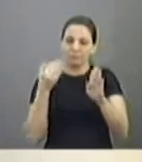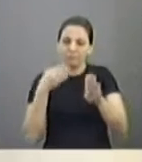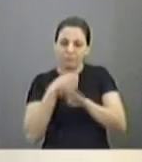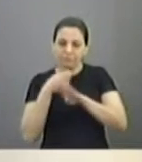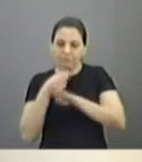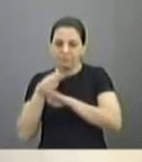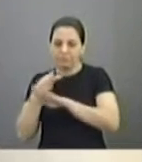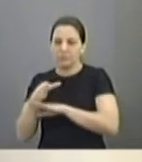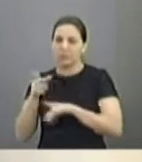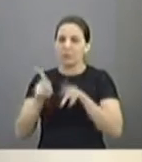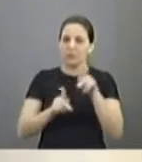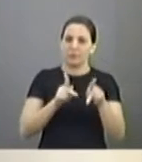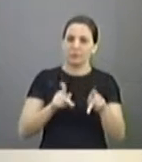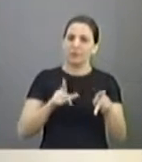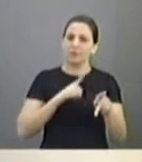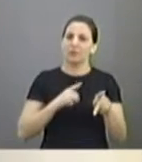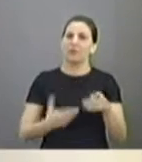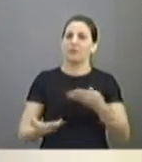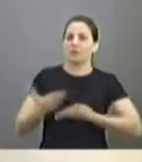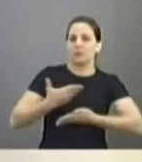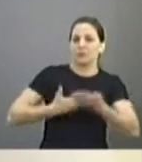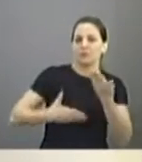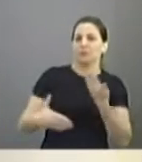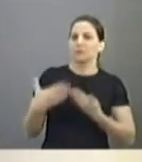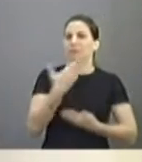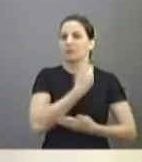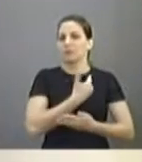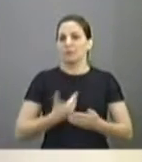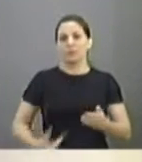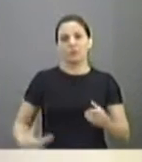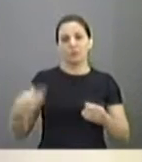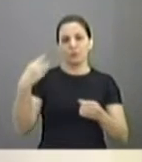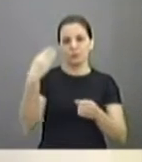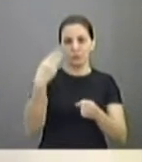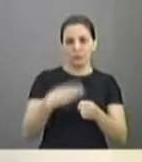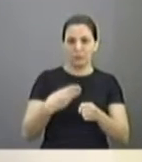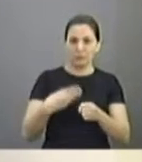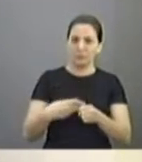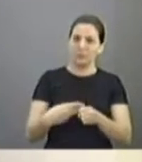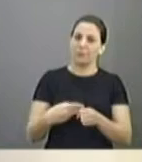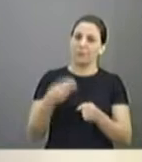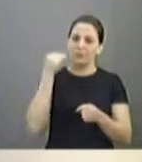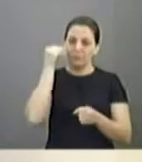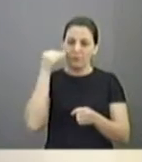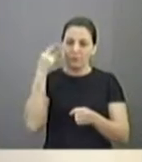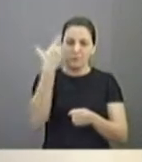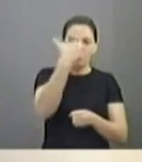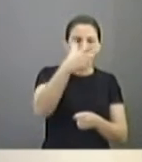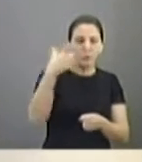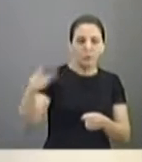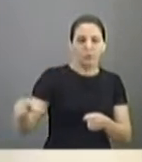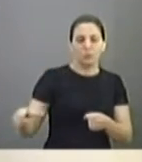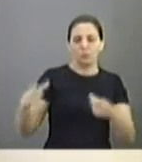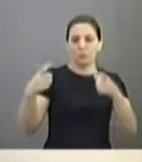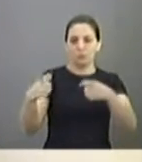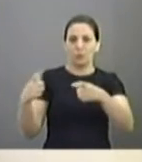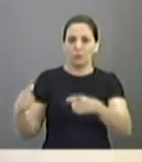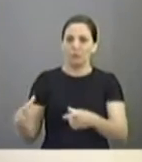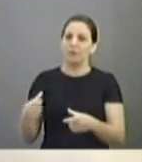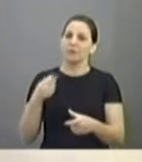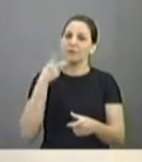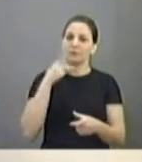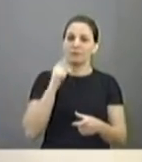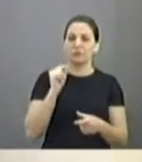ao público, que envolva o poder público local, que a gente traga experiências de fora e também que a gente possa, porque a gente vai estar falando